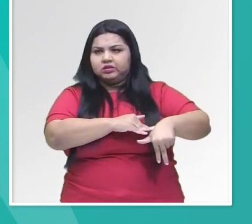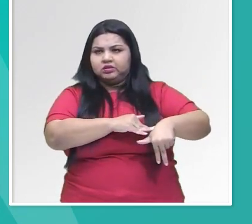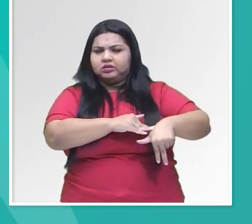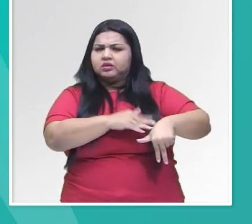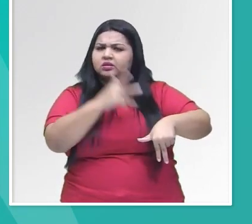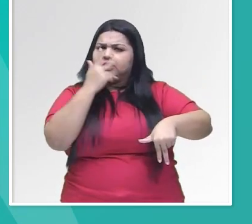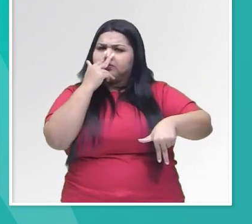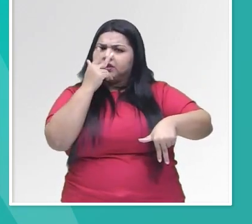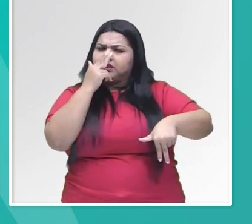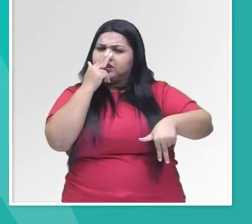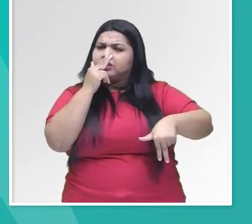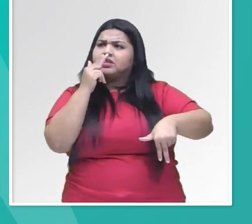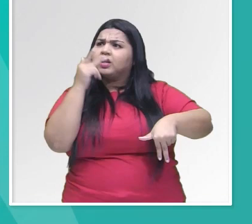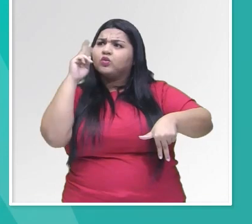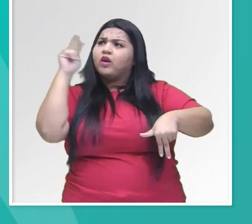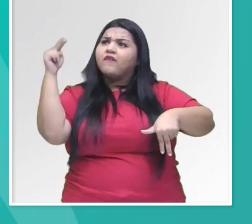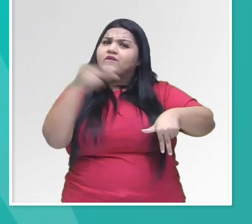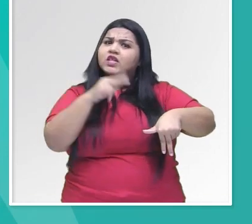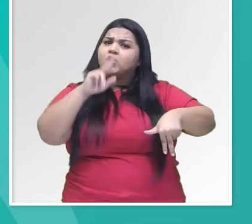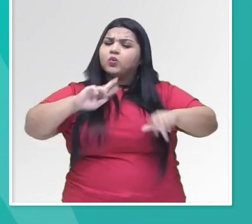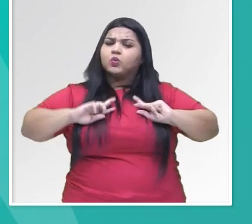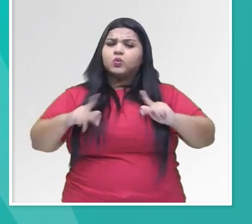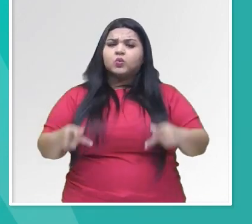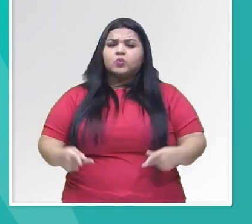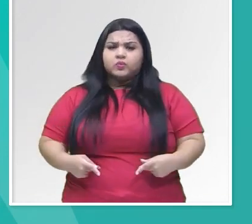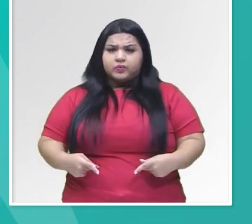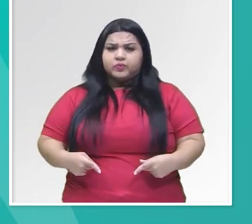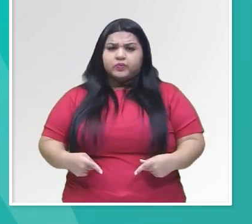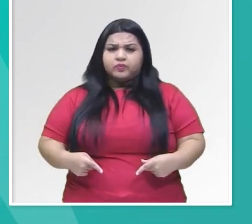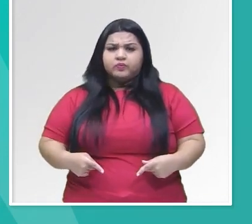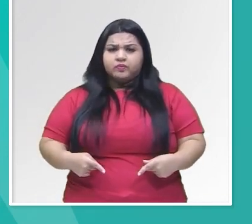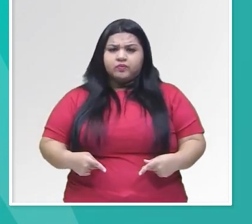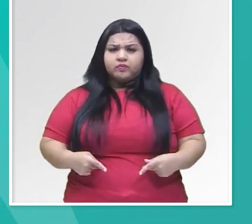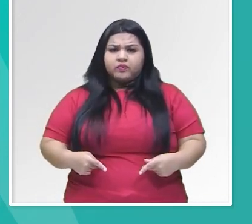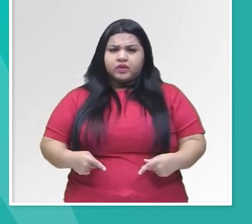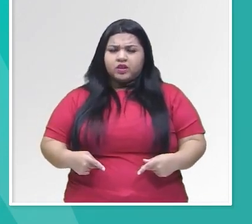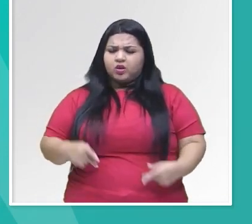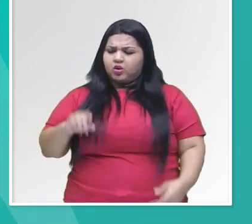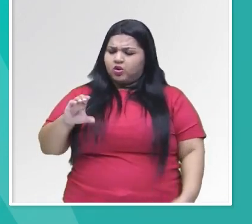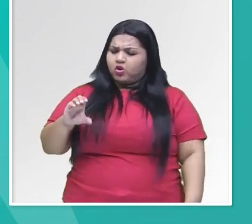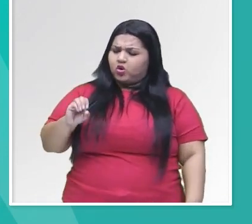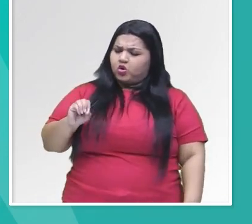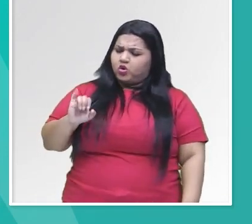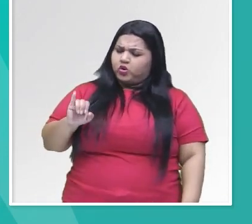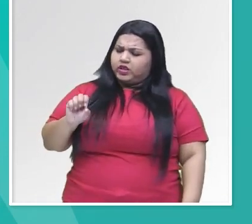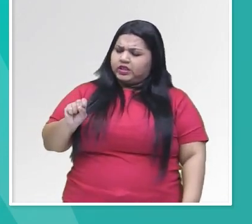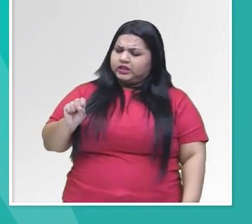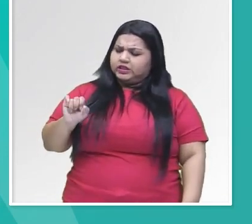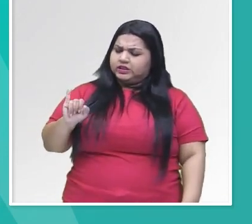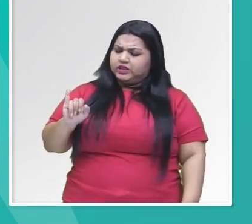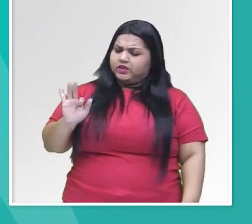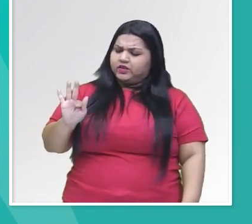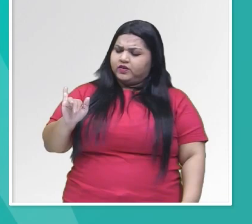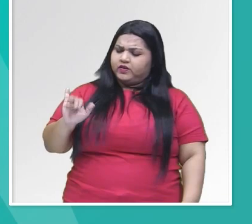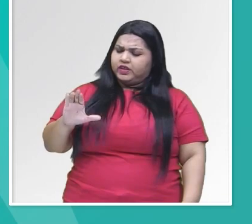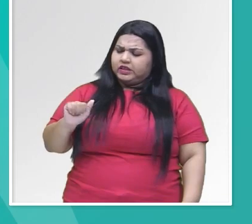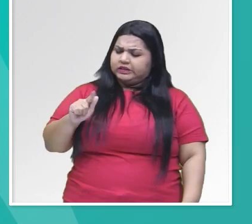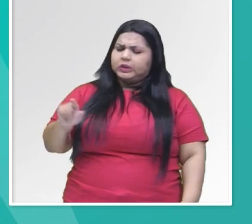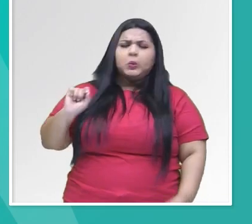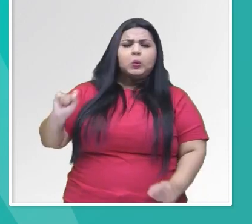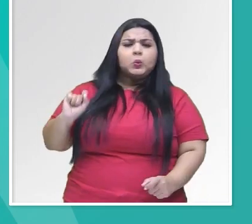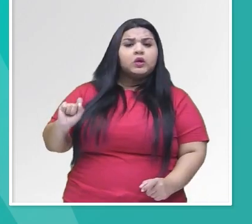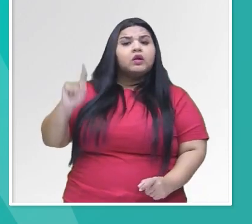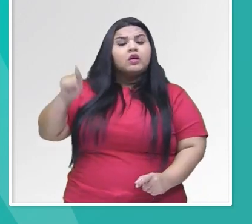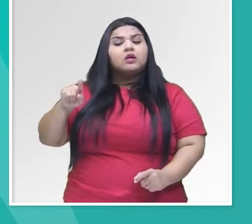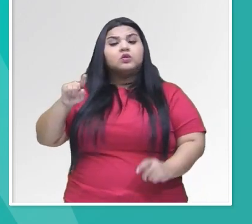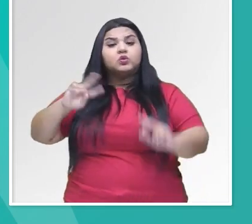humano. É a questão da coisificação do ser humano. Coisificação, professora? Sim, o ser humano, ele é